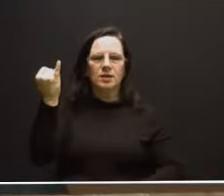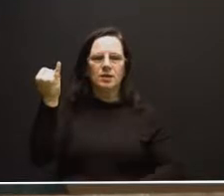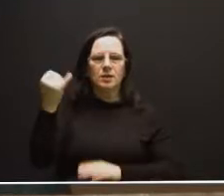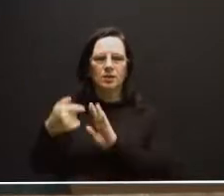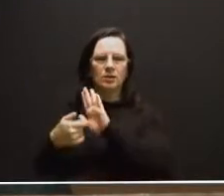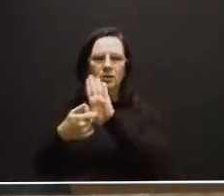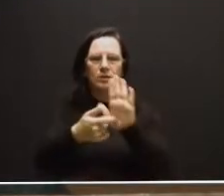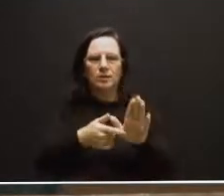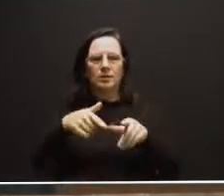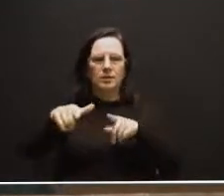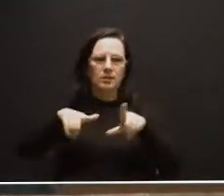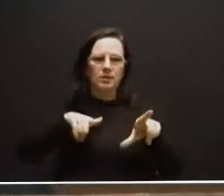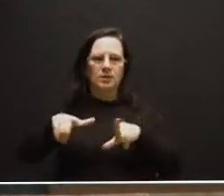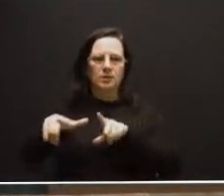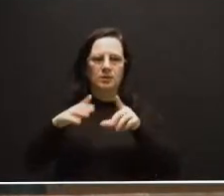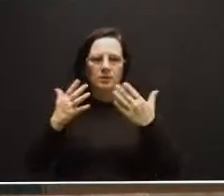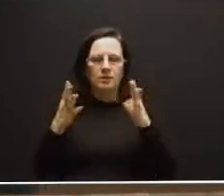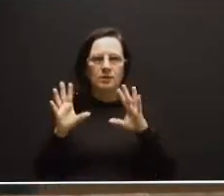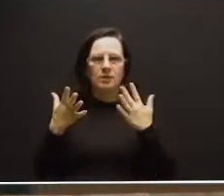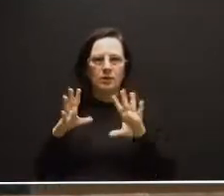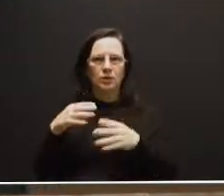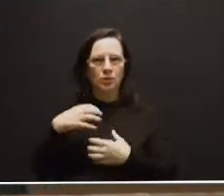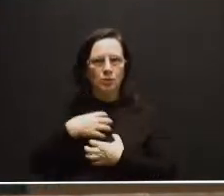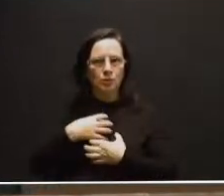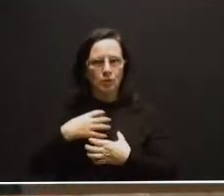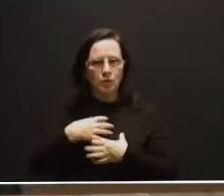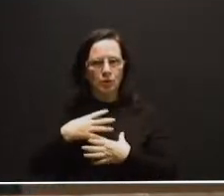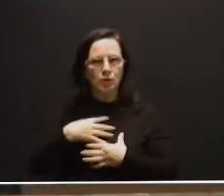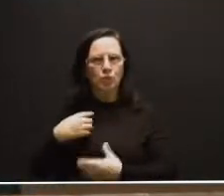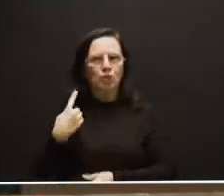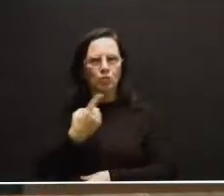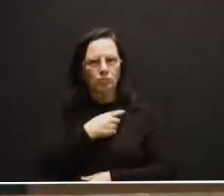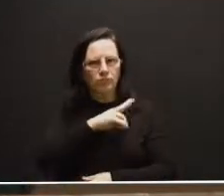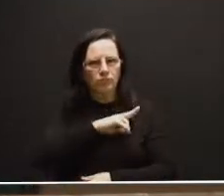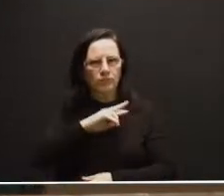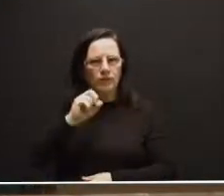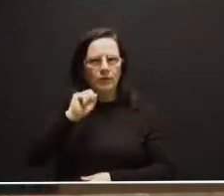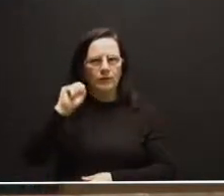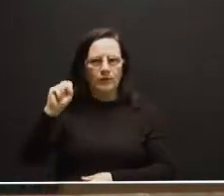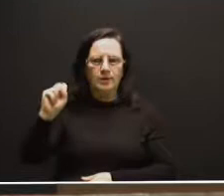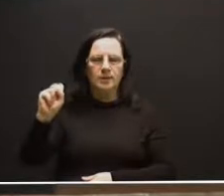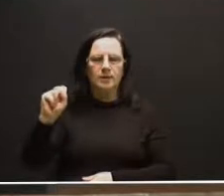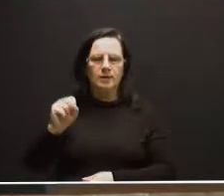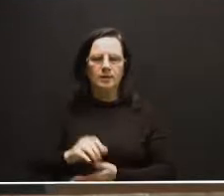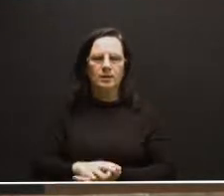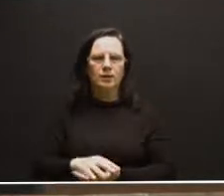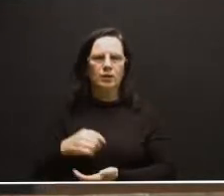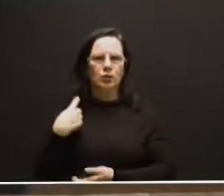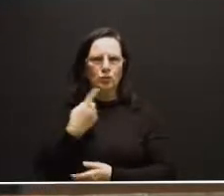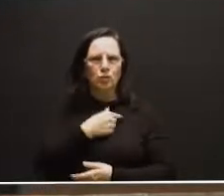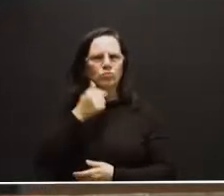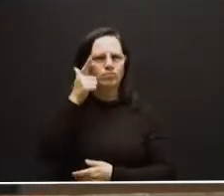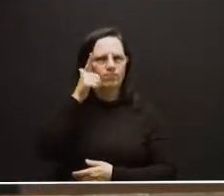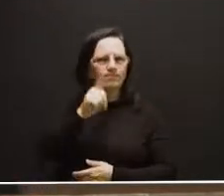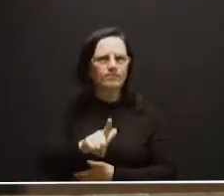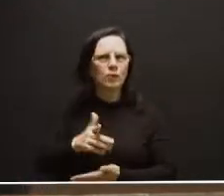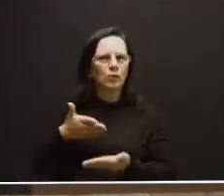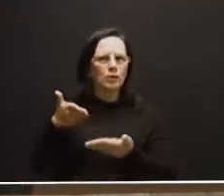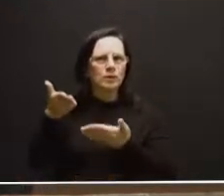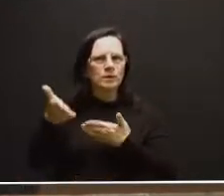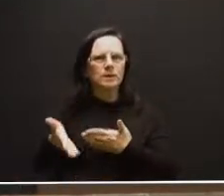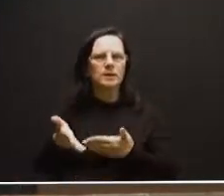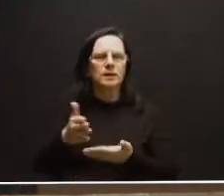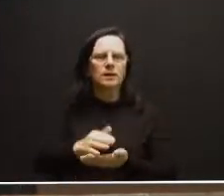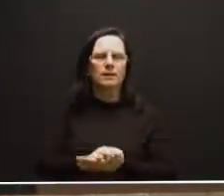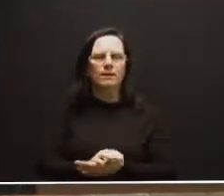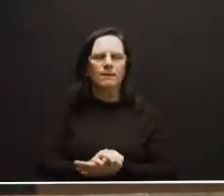trabalho parabéns é o jeito da gente vencer é o jeito da gente conquistar é um jeito de a gente saber